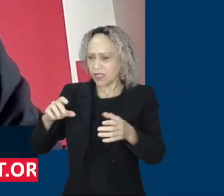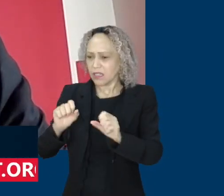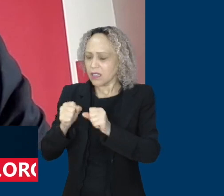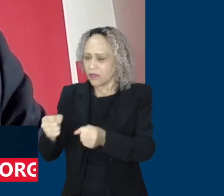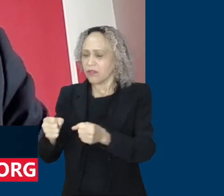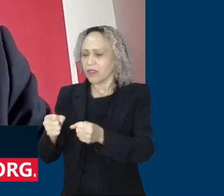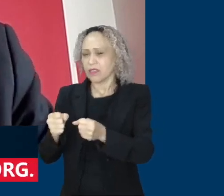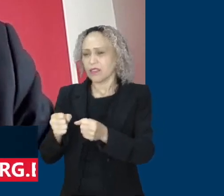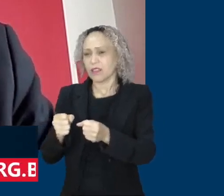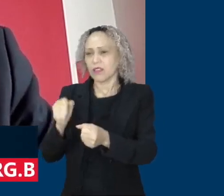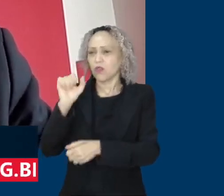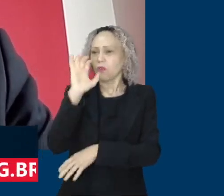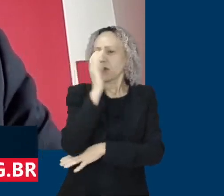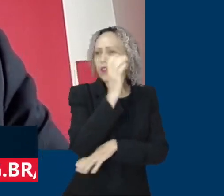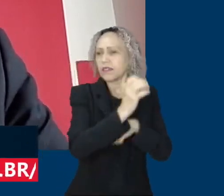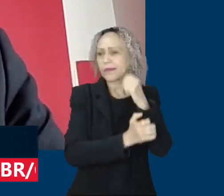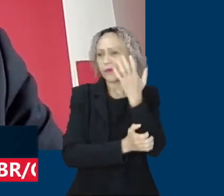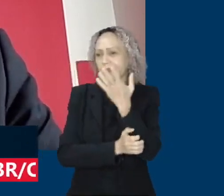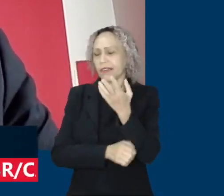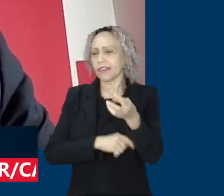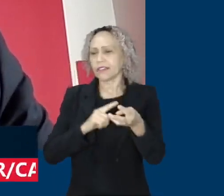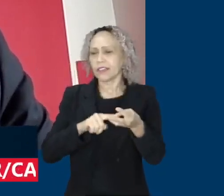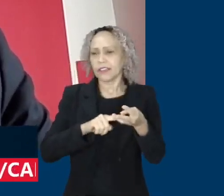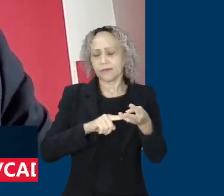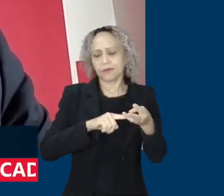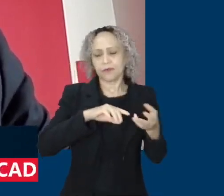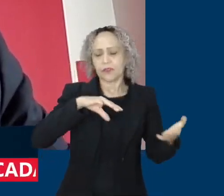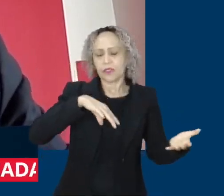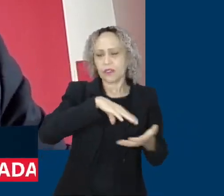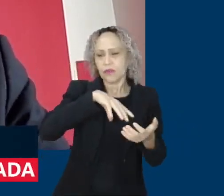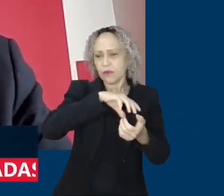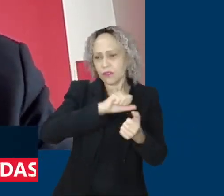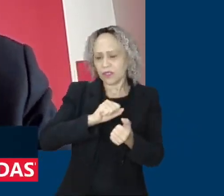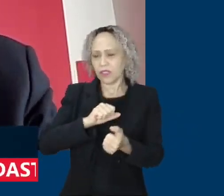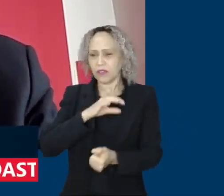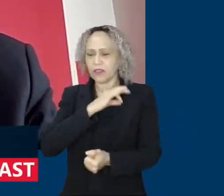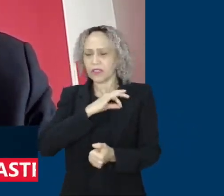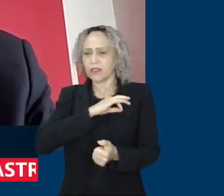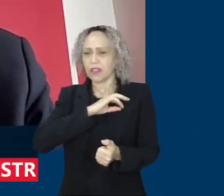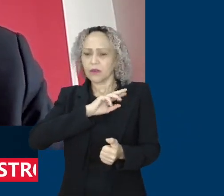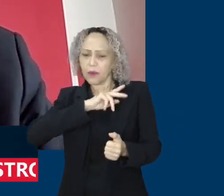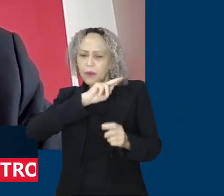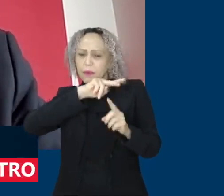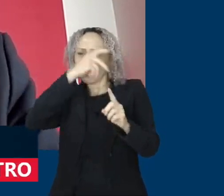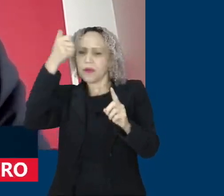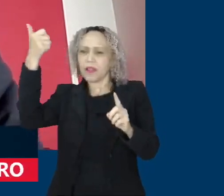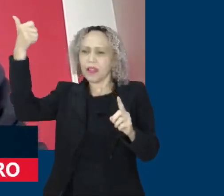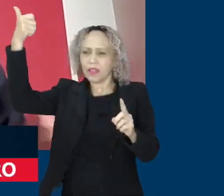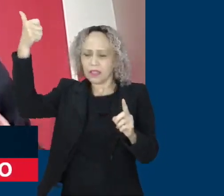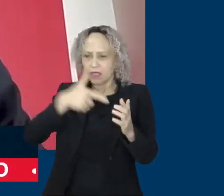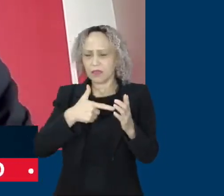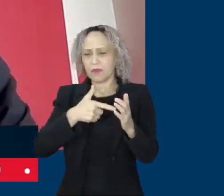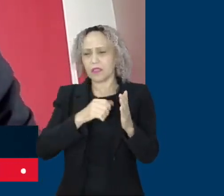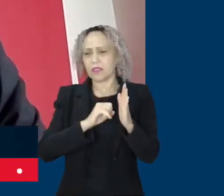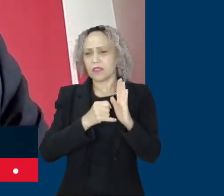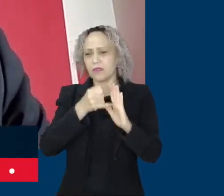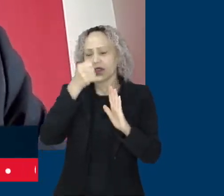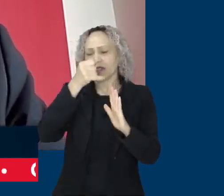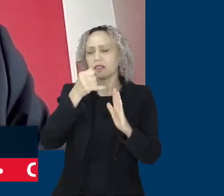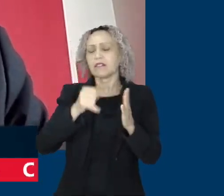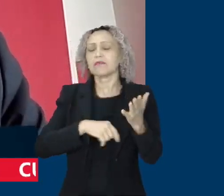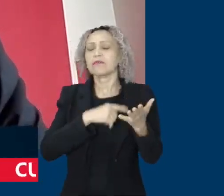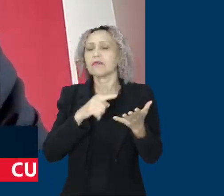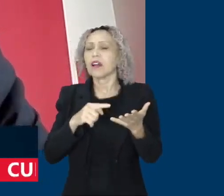sustentável, é aumento do salário mínimo acima da inflação, é recompor orçamento